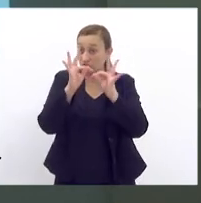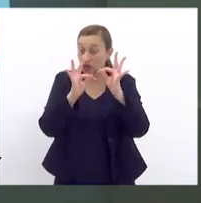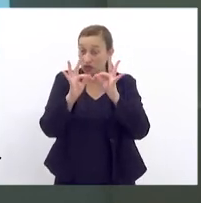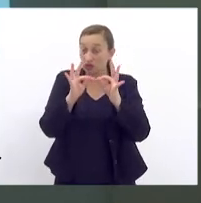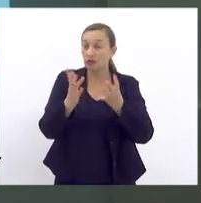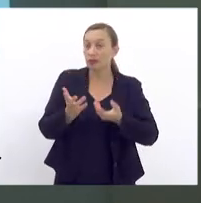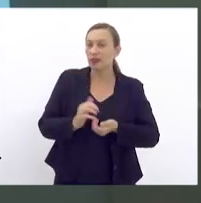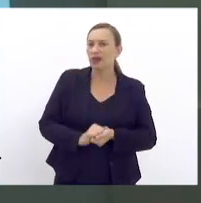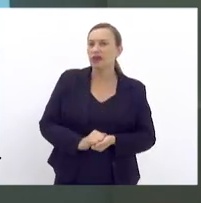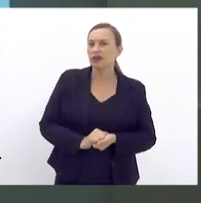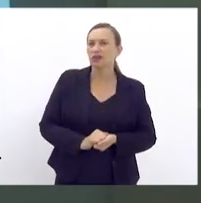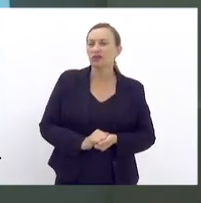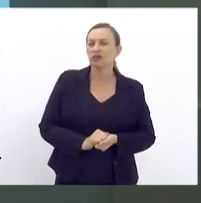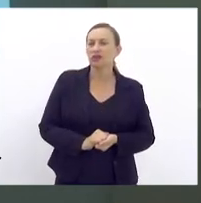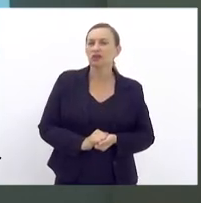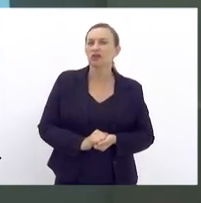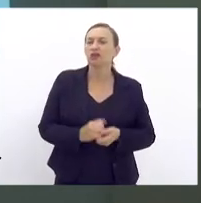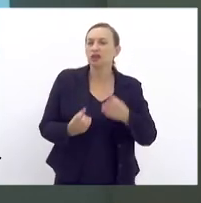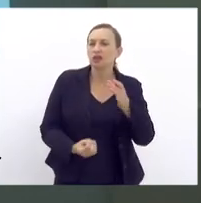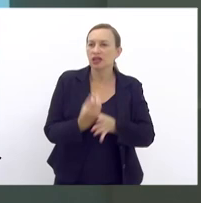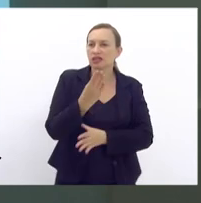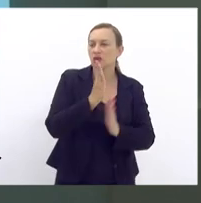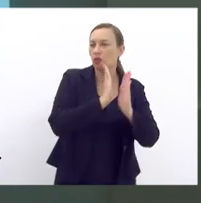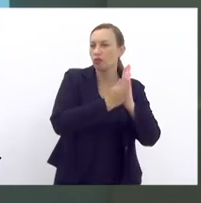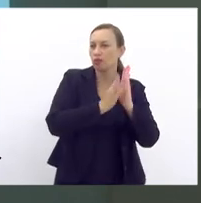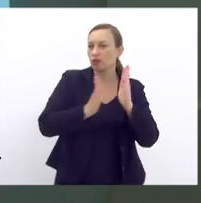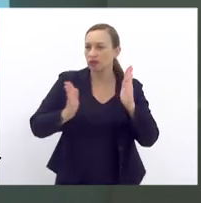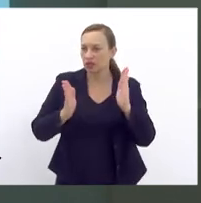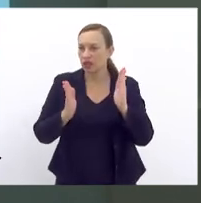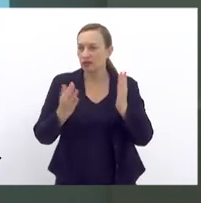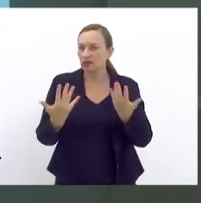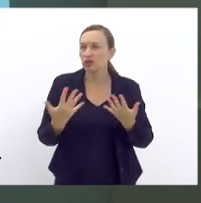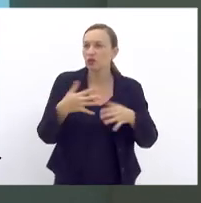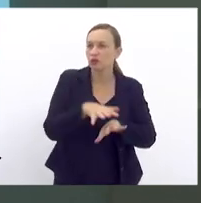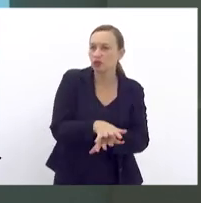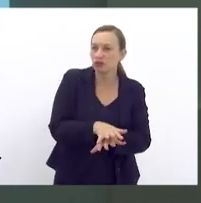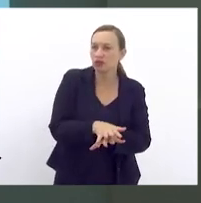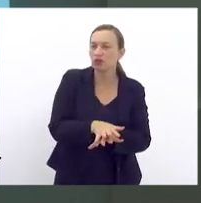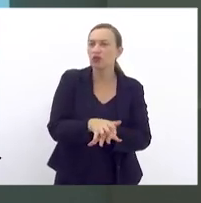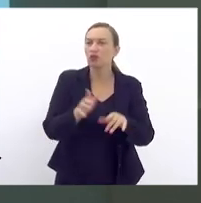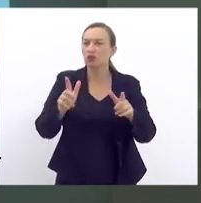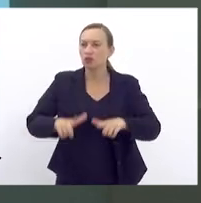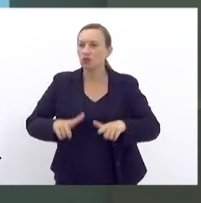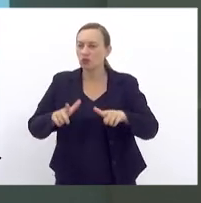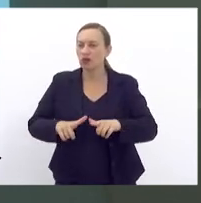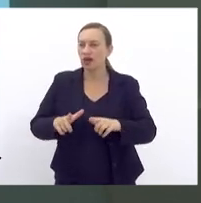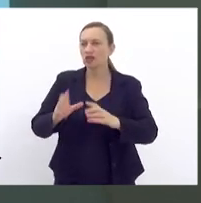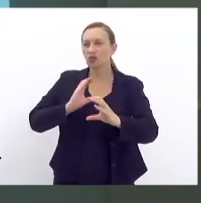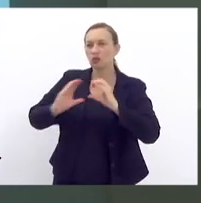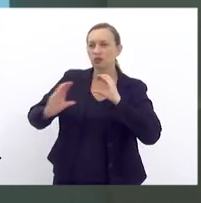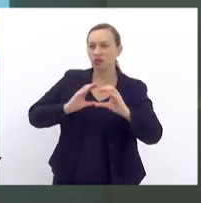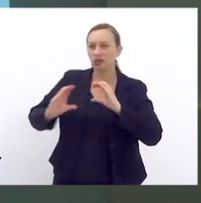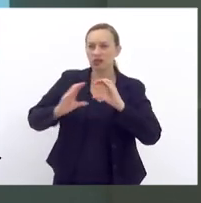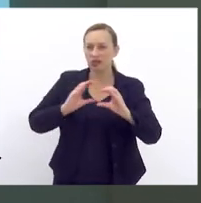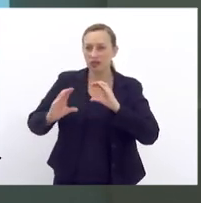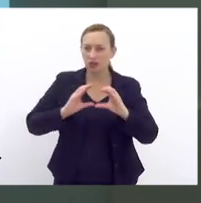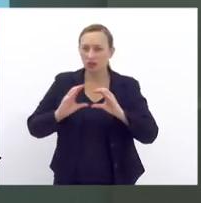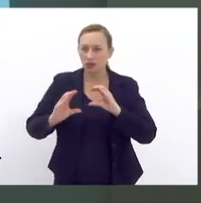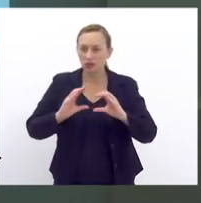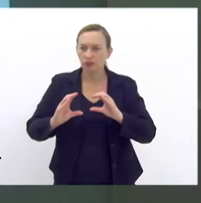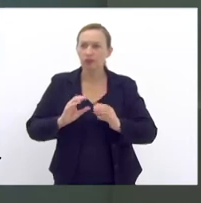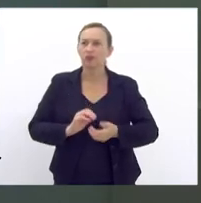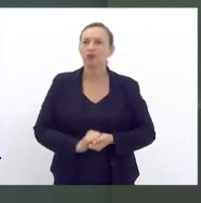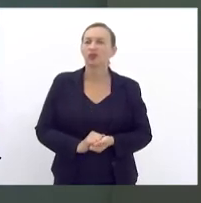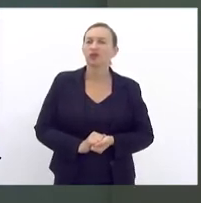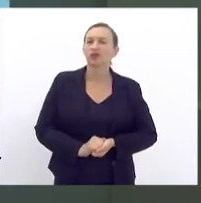então a gente prevê a construção de uma biblioteca inclusive um telescentro adaptado Espaço Interativo e espaço de provação e inovação assistida pode